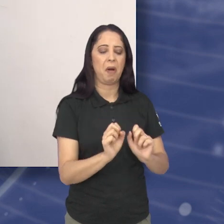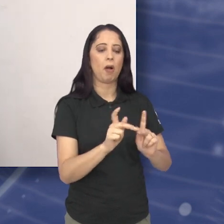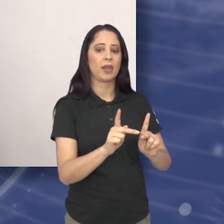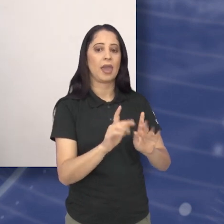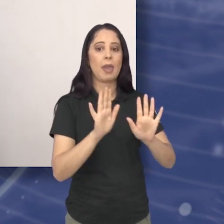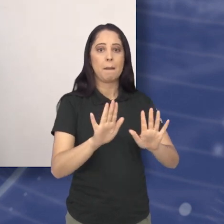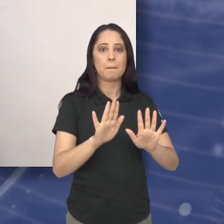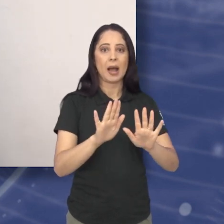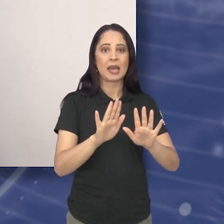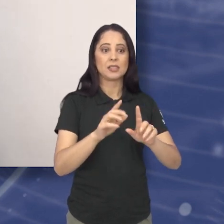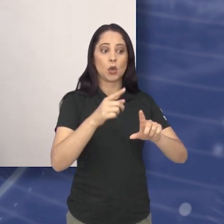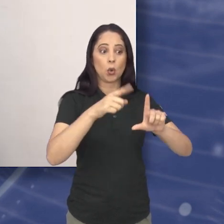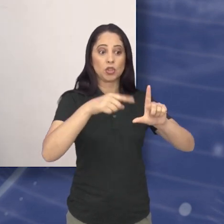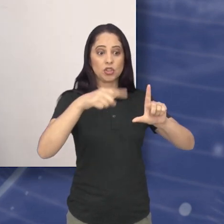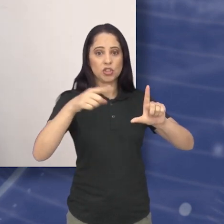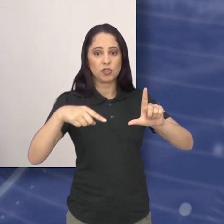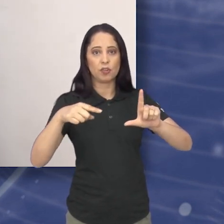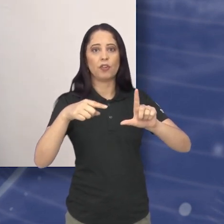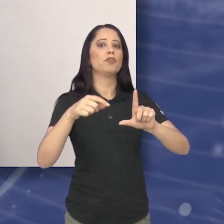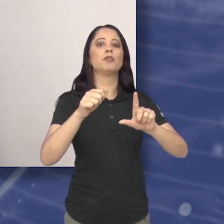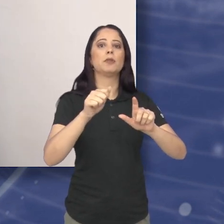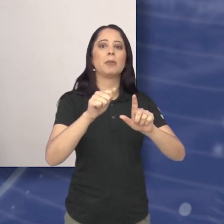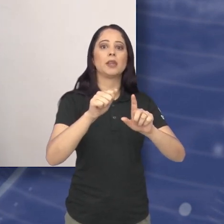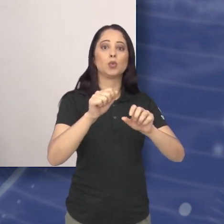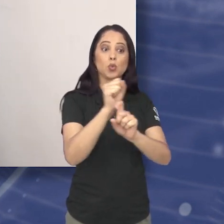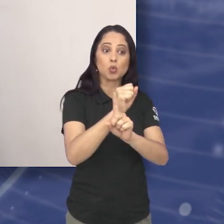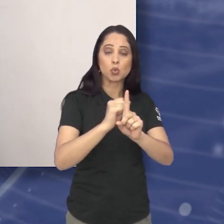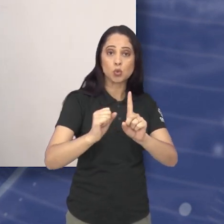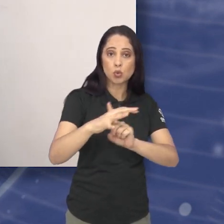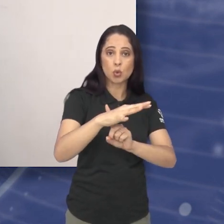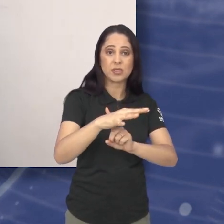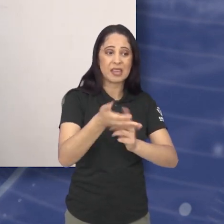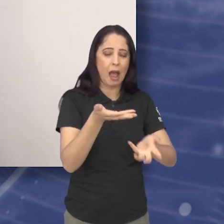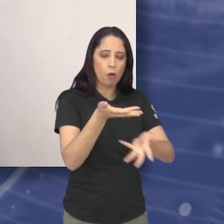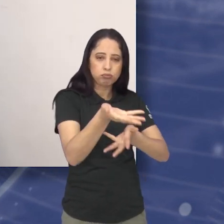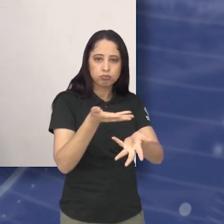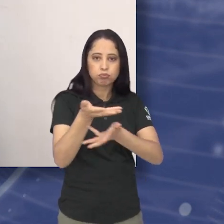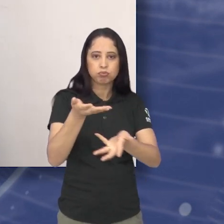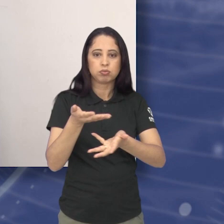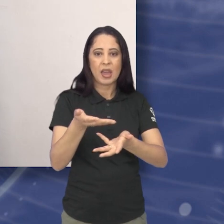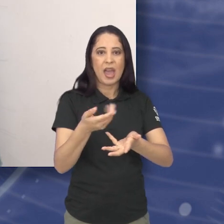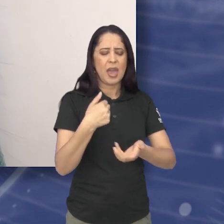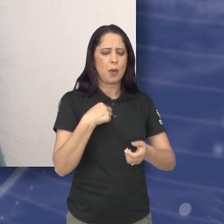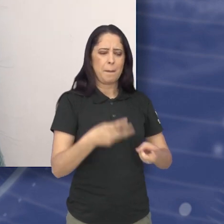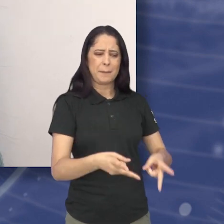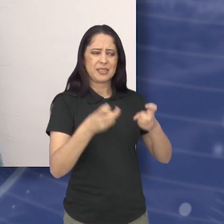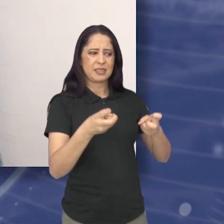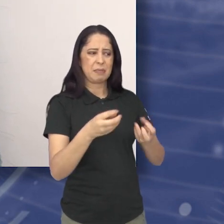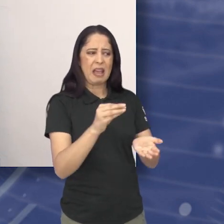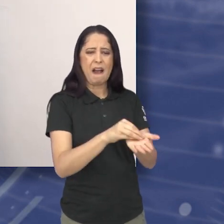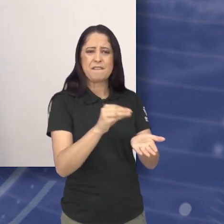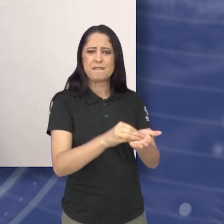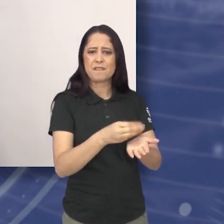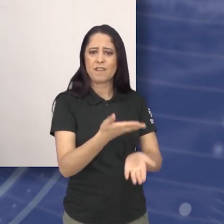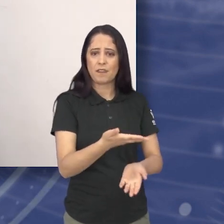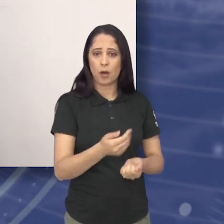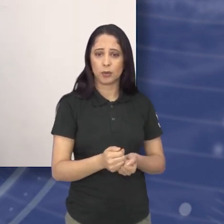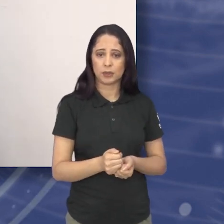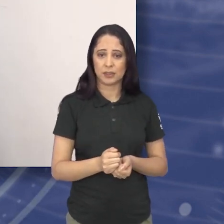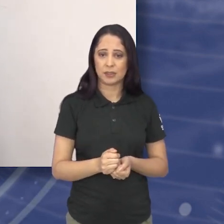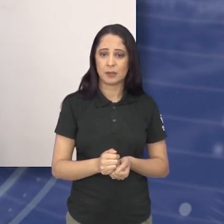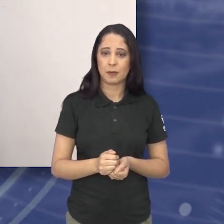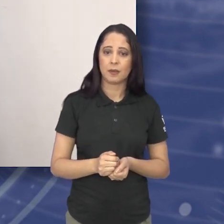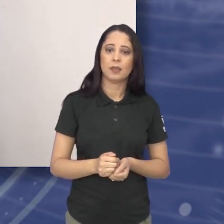social, eu marcava com o A de ausente. Então, já desde os